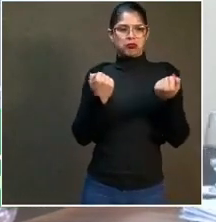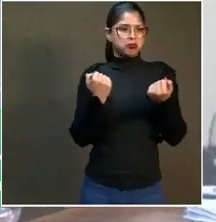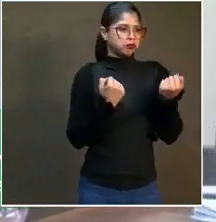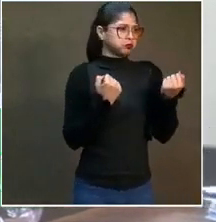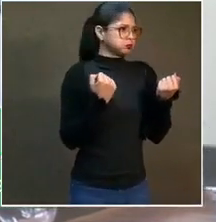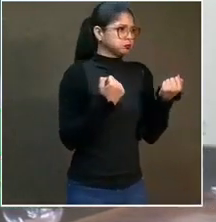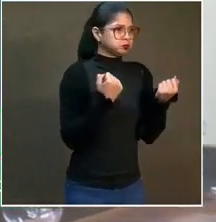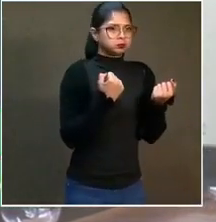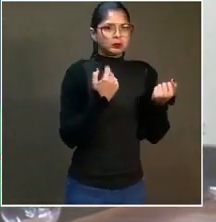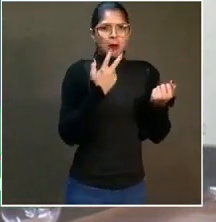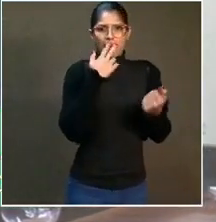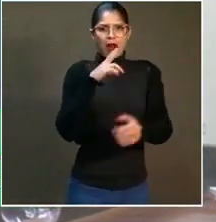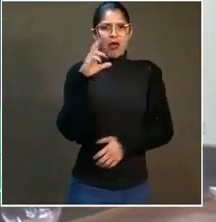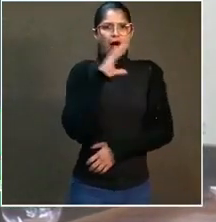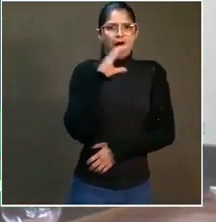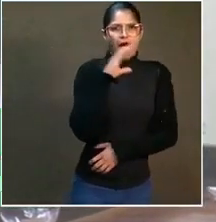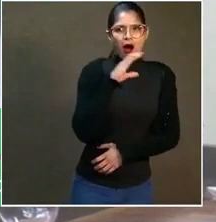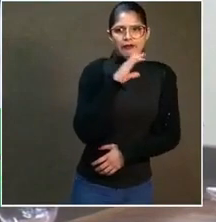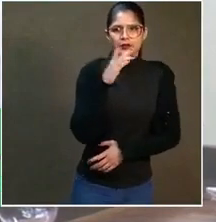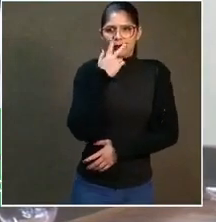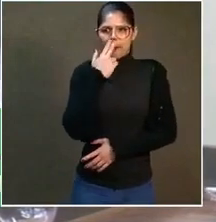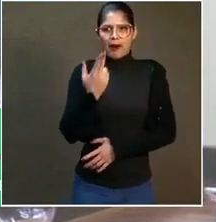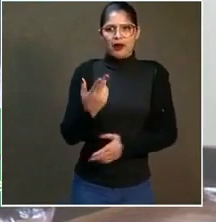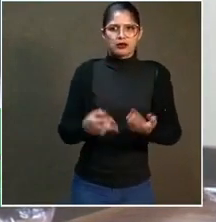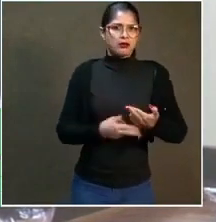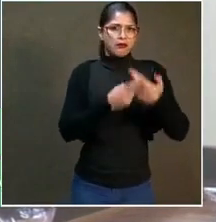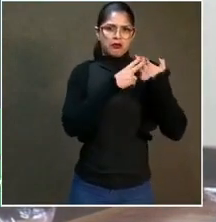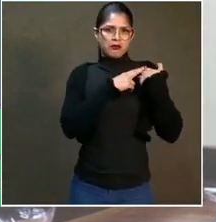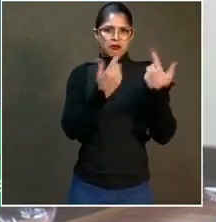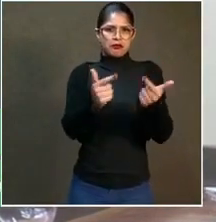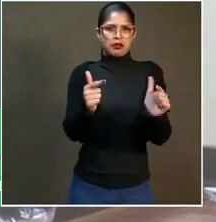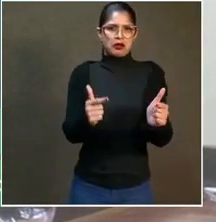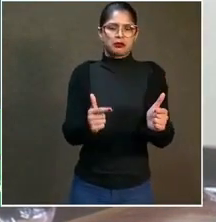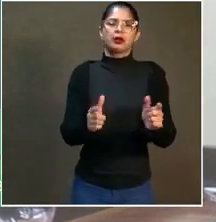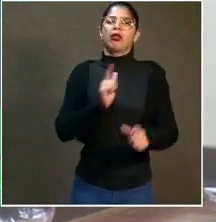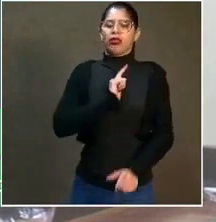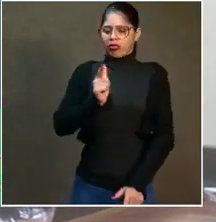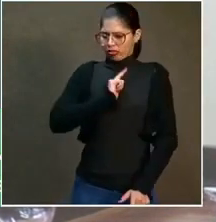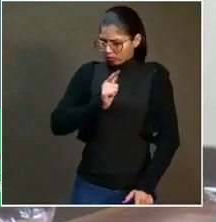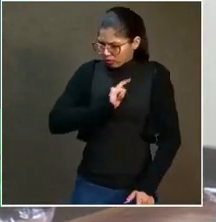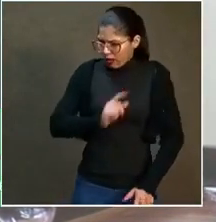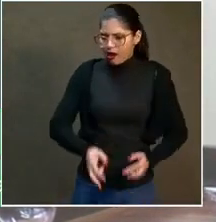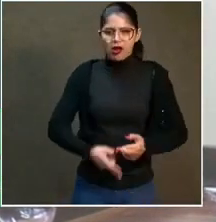alta velocidade, que você não vai estar ali respondendo.